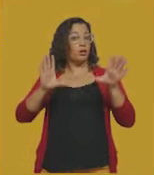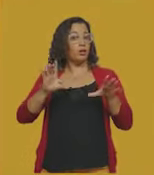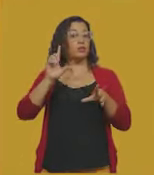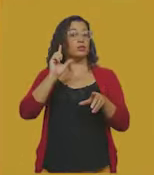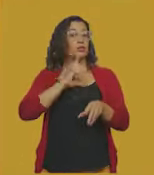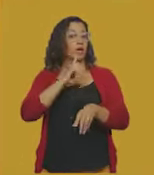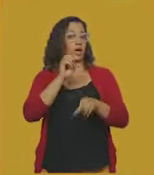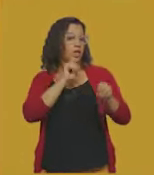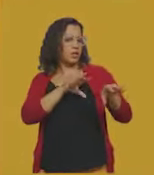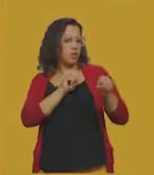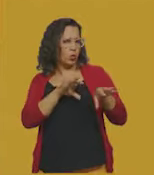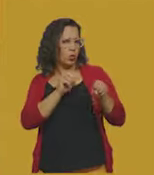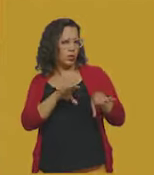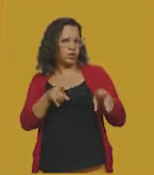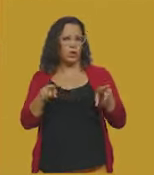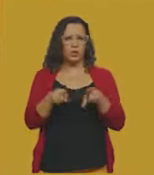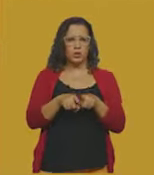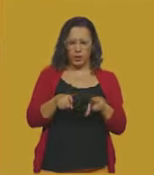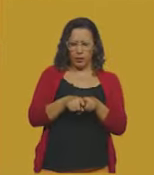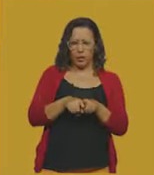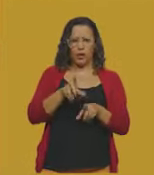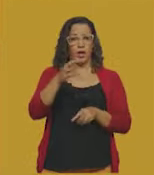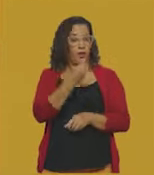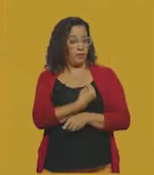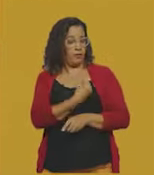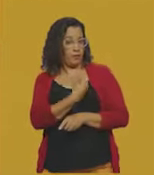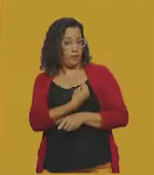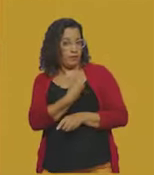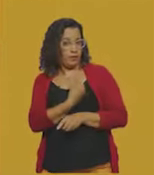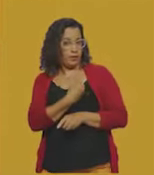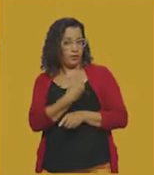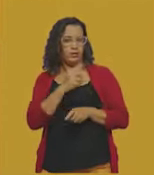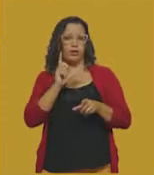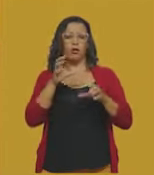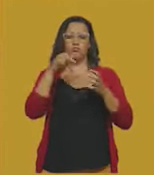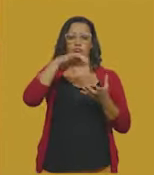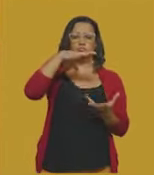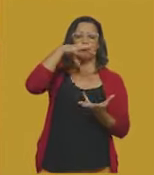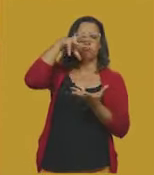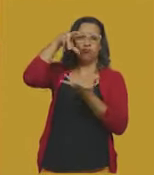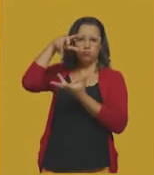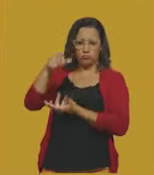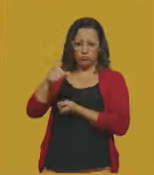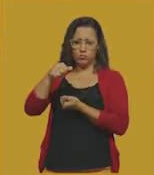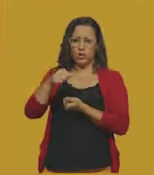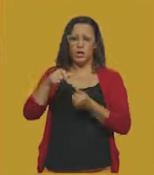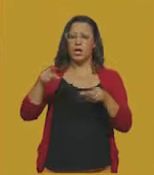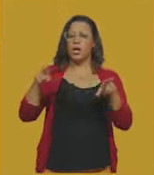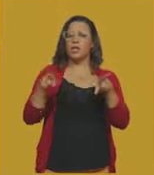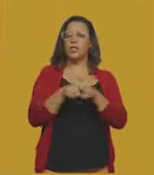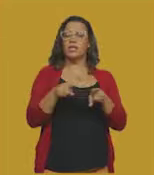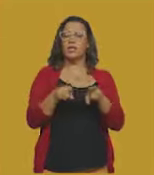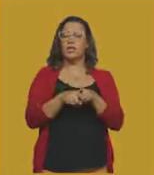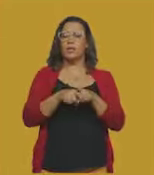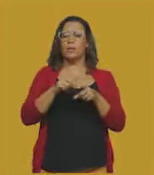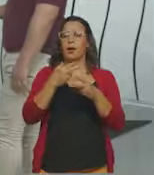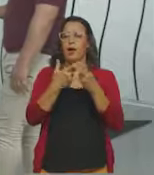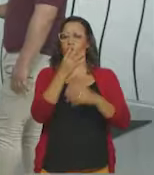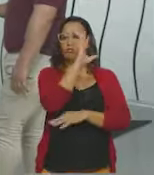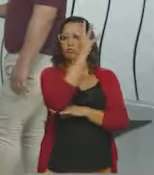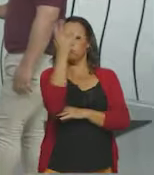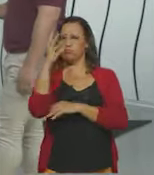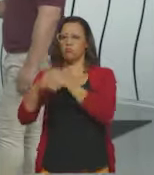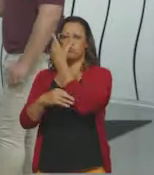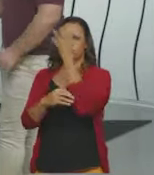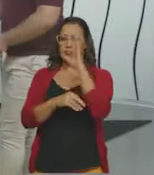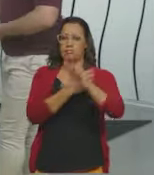educação, transversalidade, vivência e globalidade e sustentabilidade